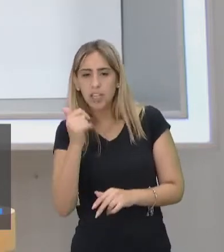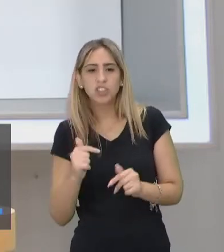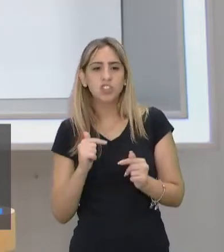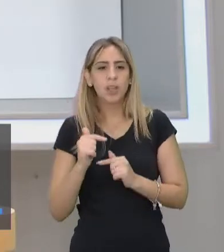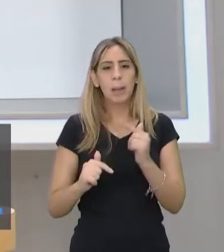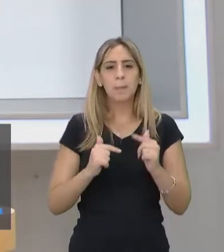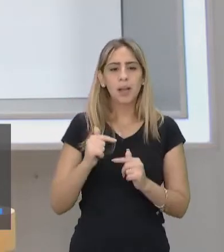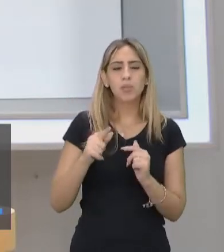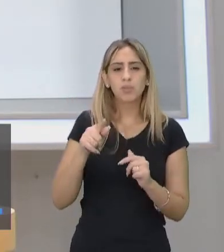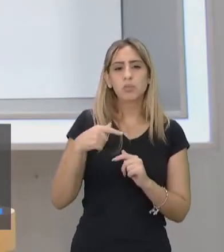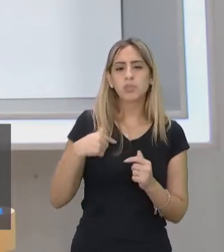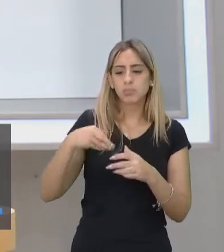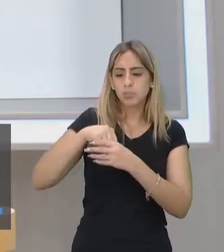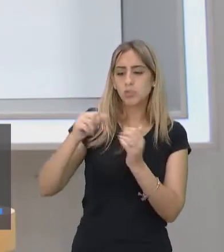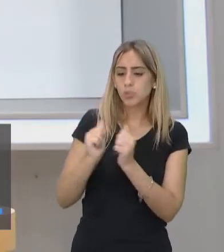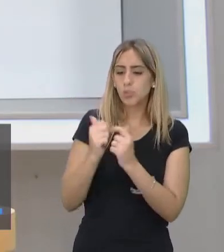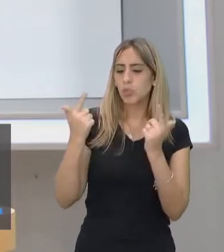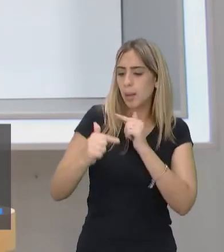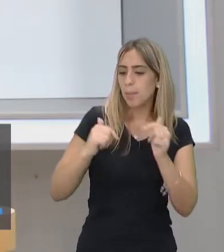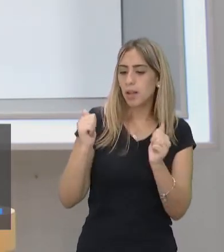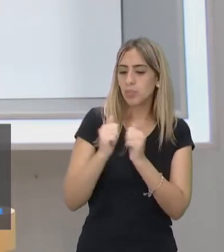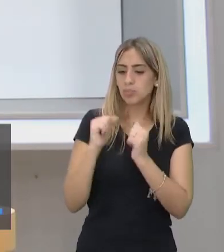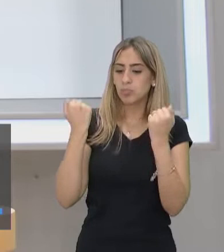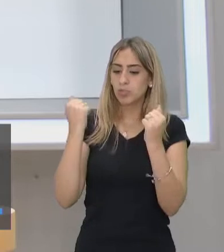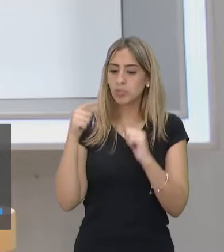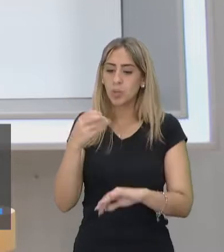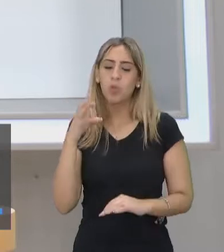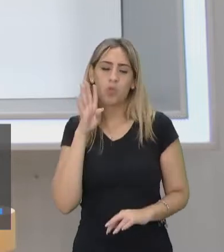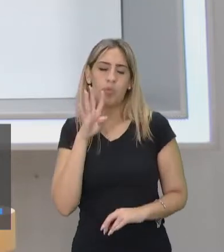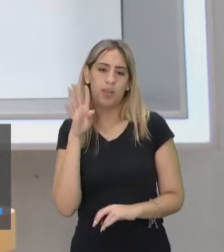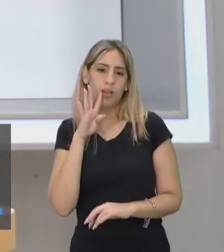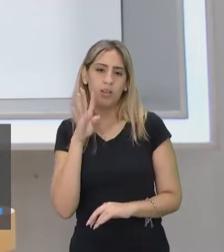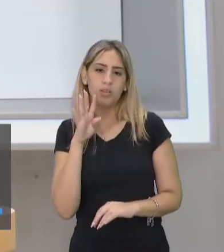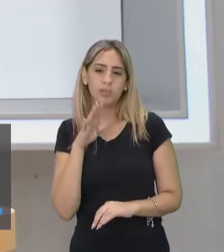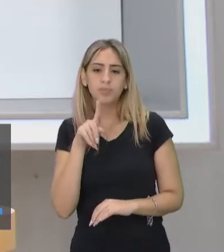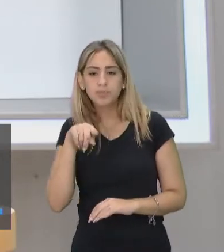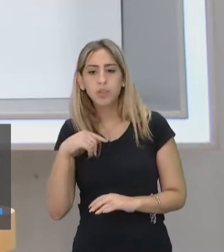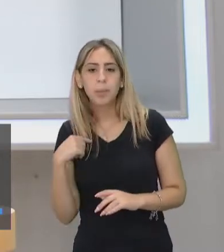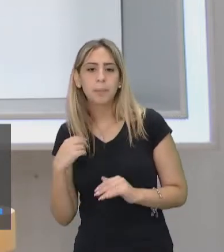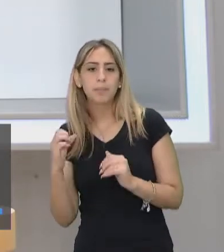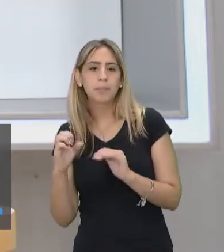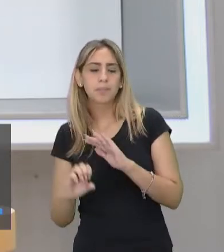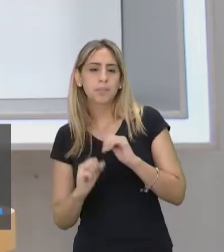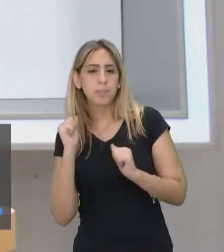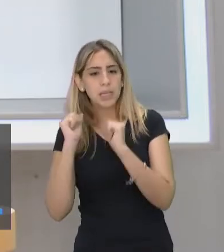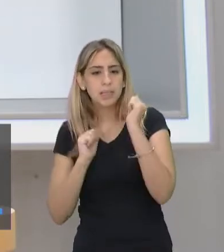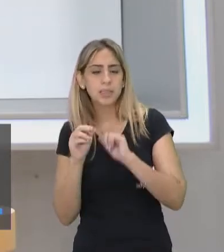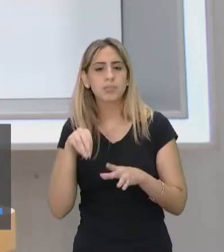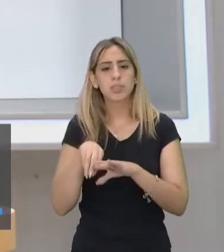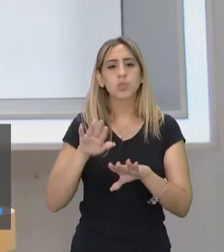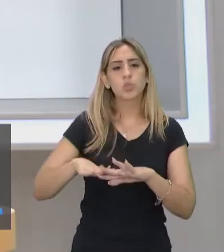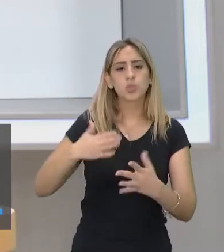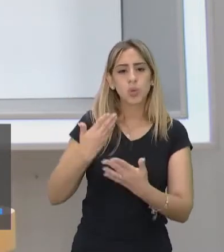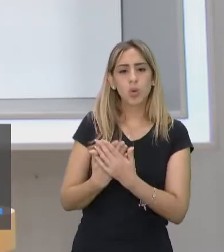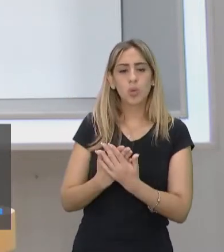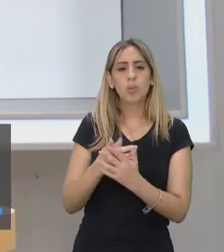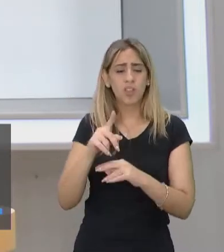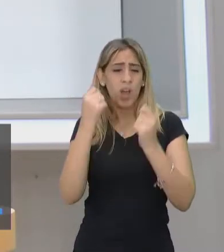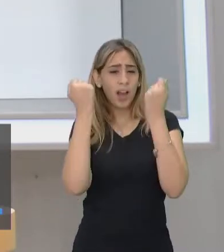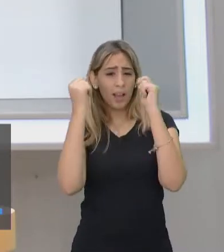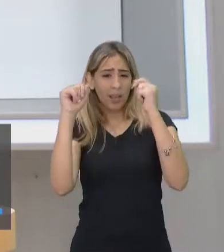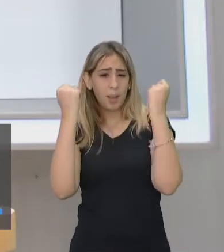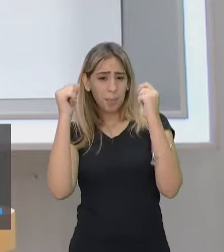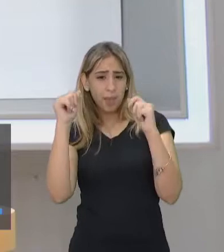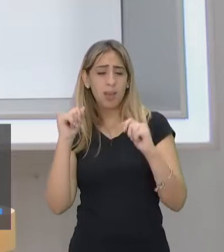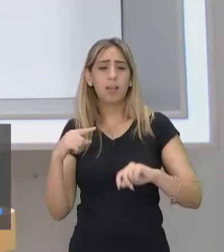ali com um trabalho de educação física, isso é muito bacana. Então, foi empresa, foi escola, foi em